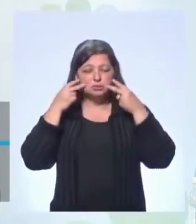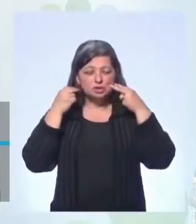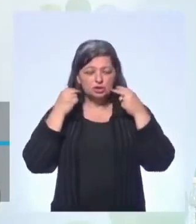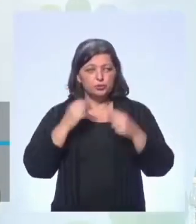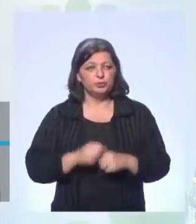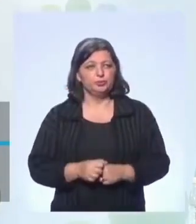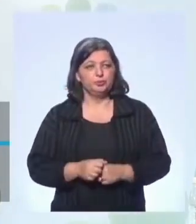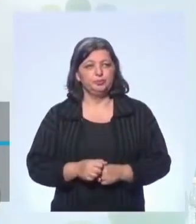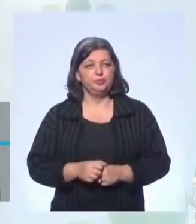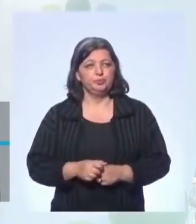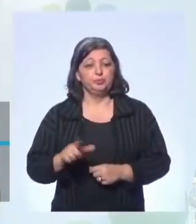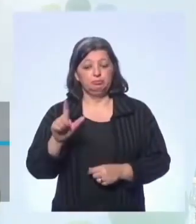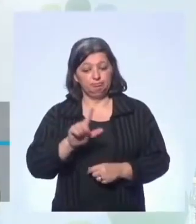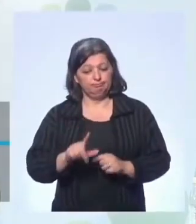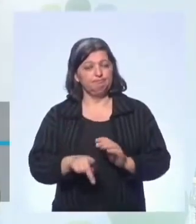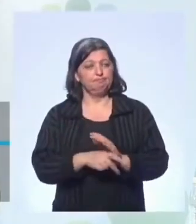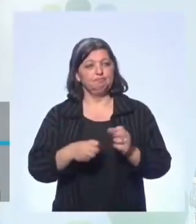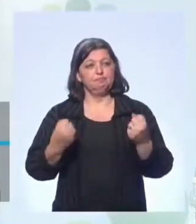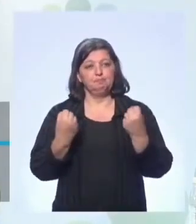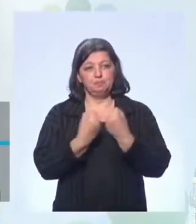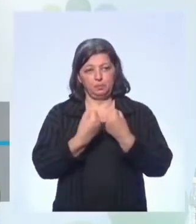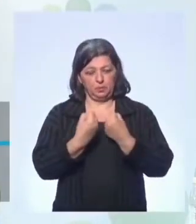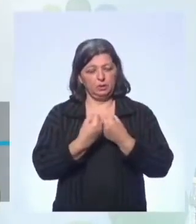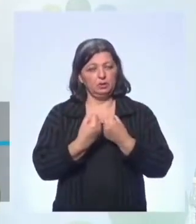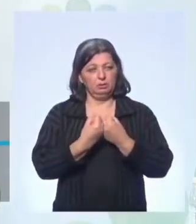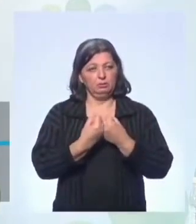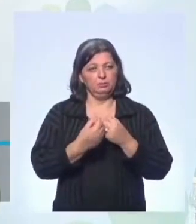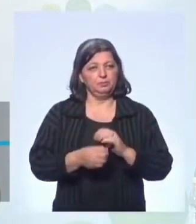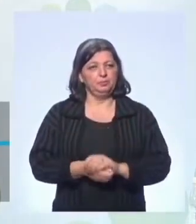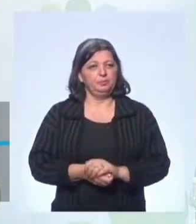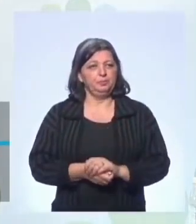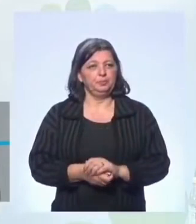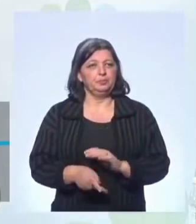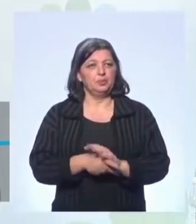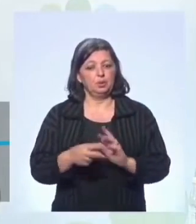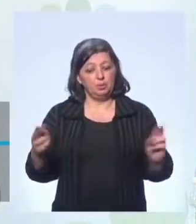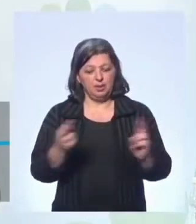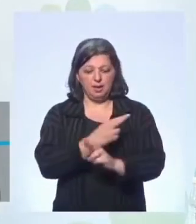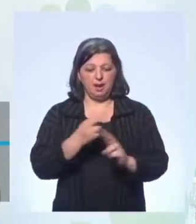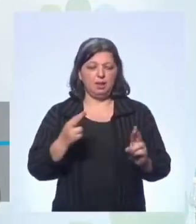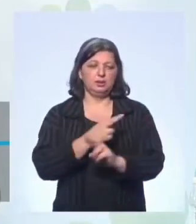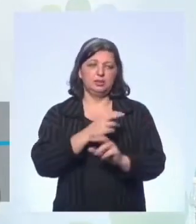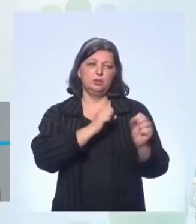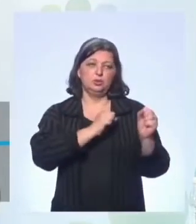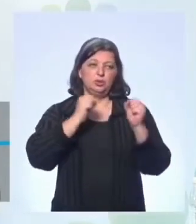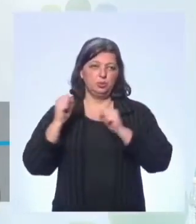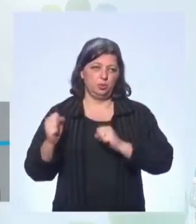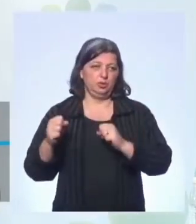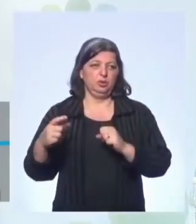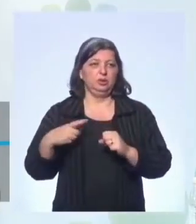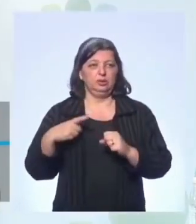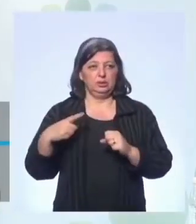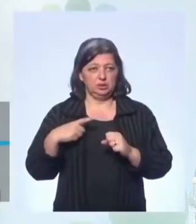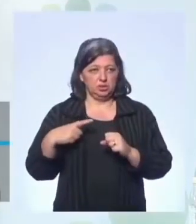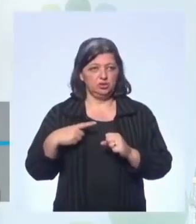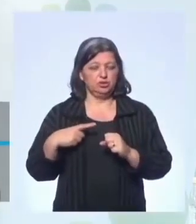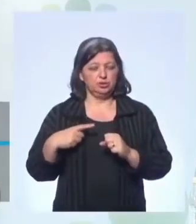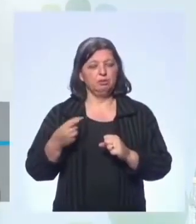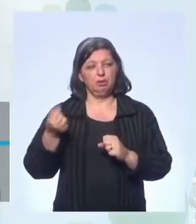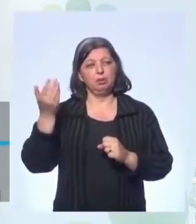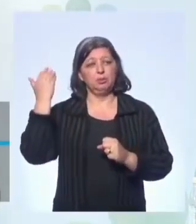que a resistência indígena também faz parte dessas relações de poder que existiam e